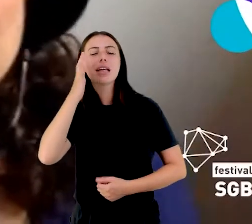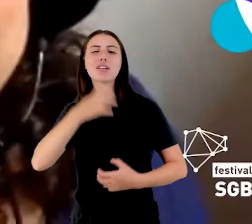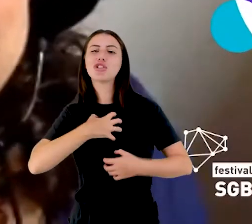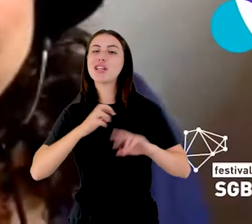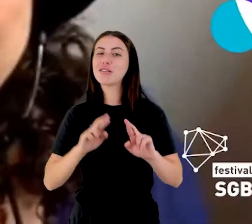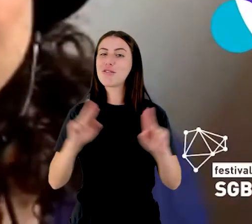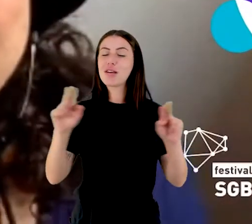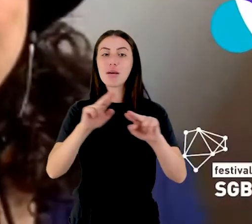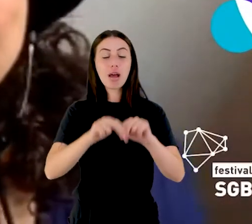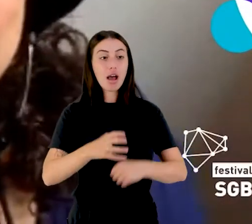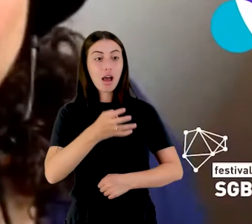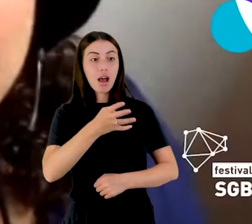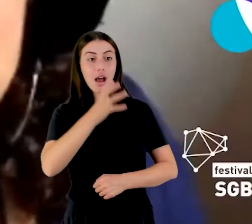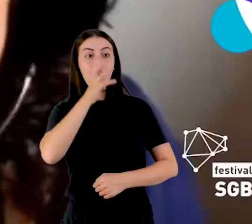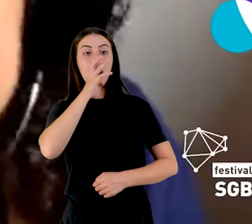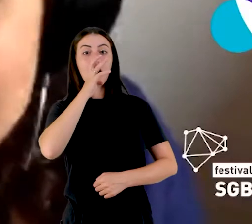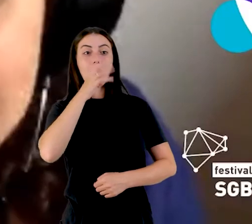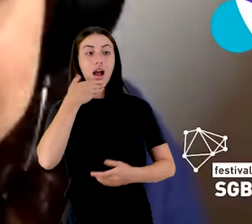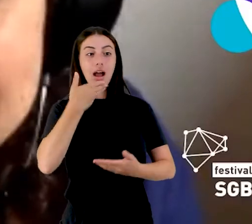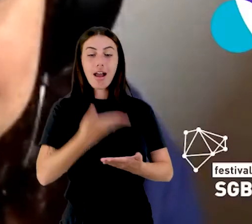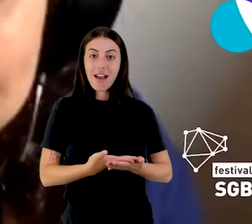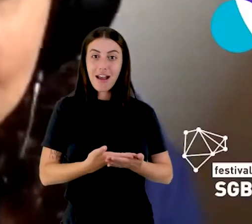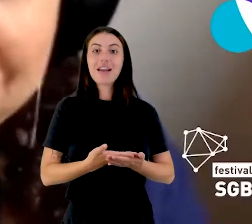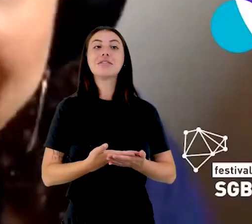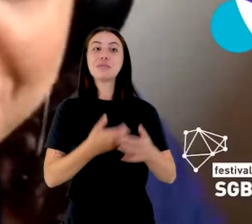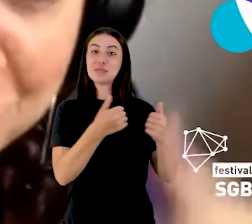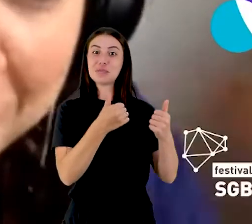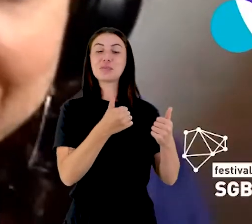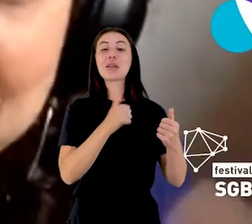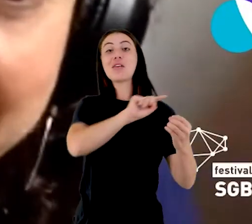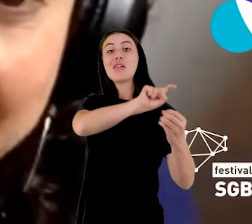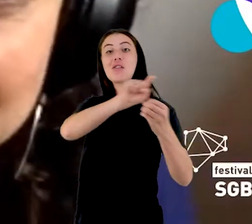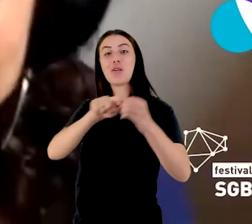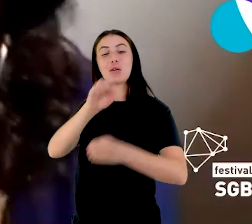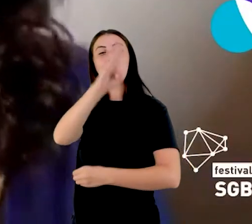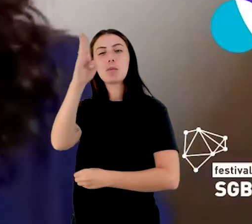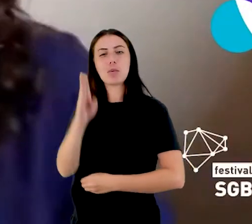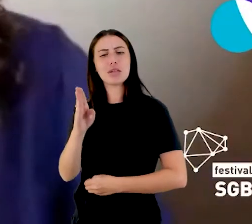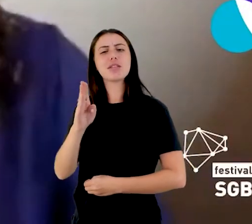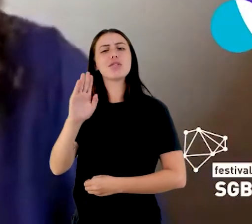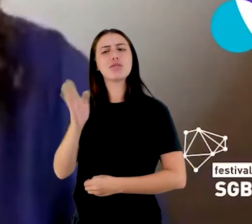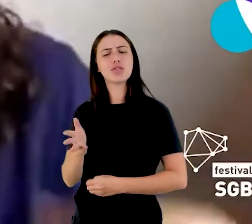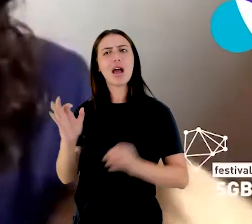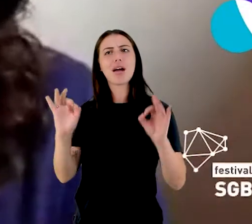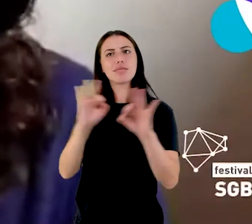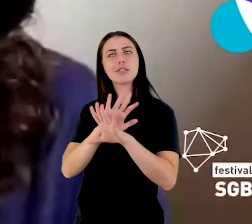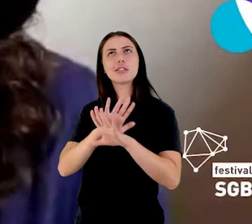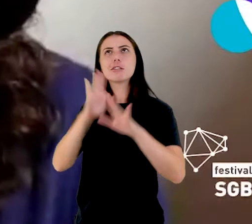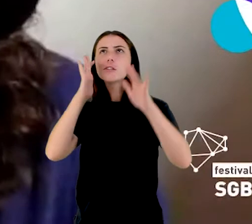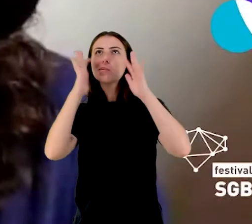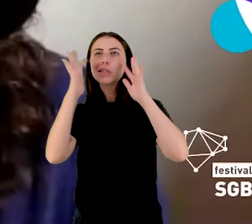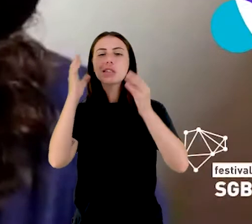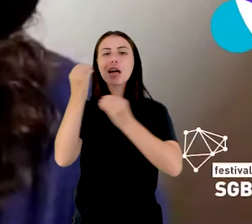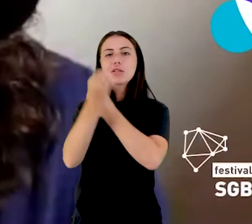primeiro contato com essa forma de pensar a distribuição de uma maneira diferente. Então, e aí ele ficou